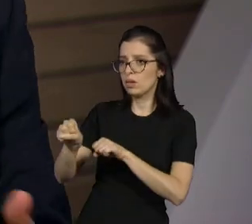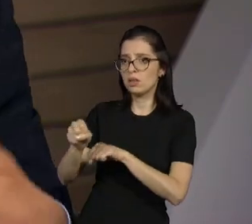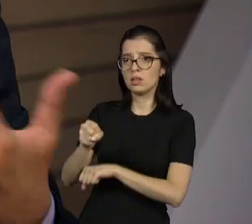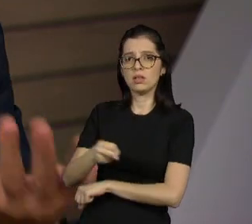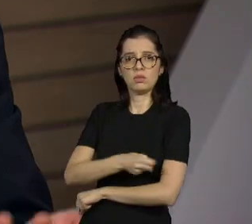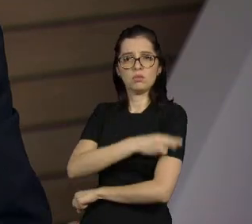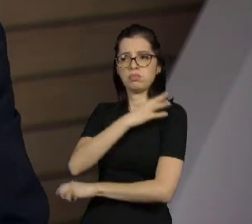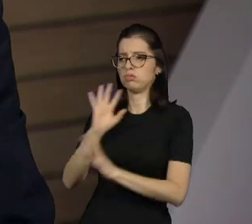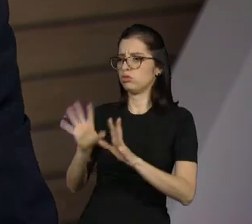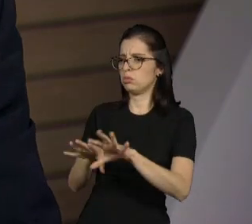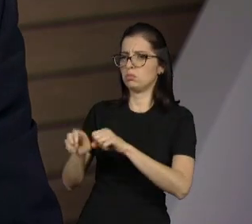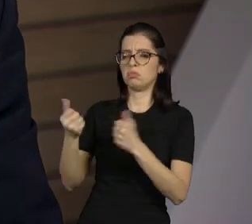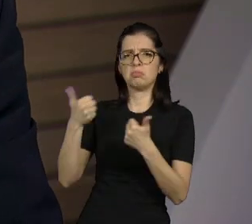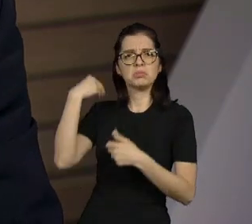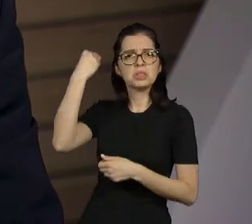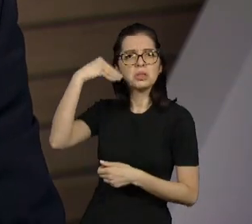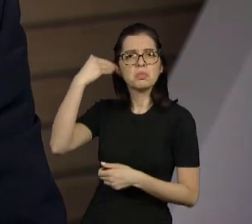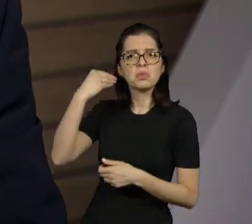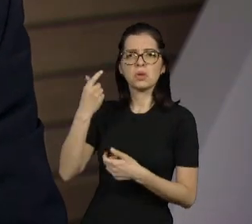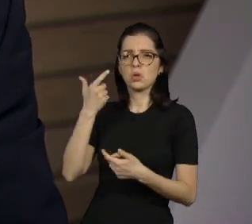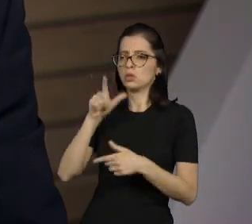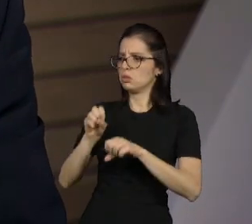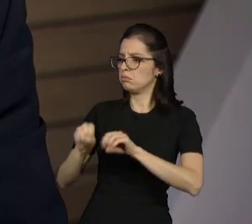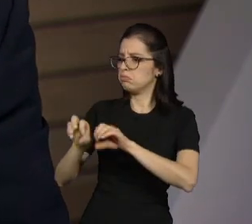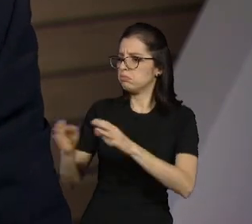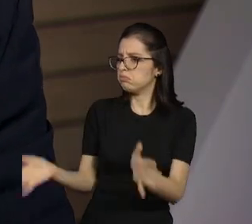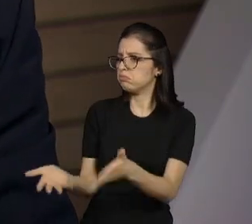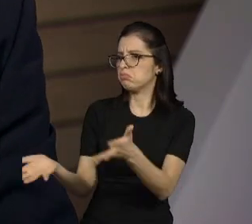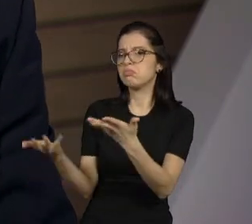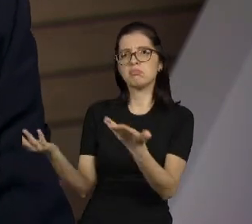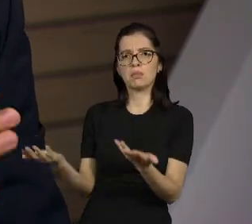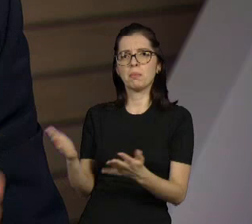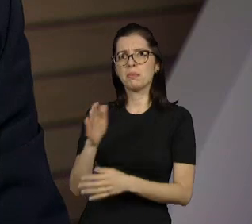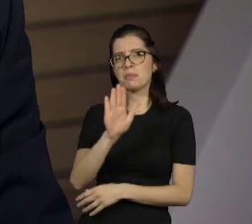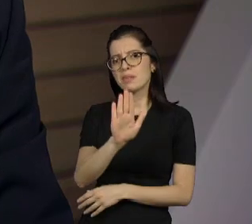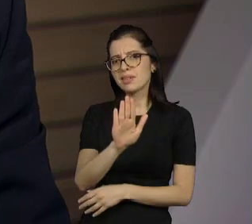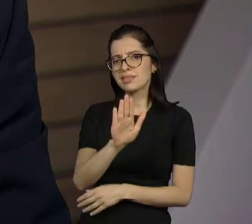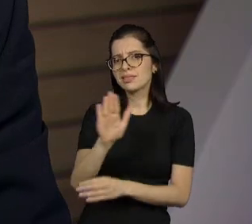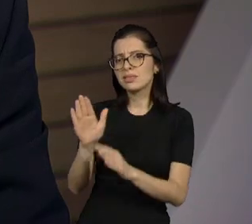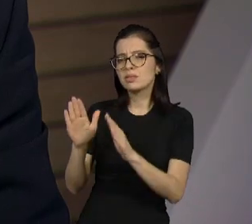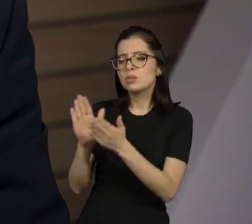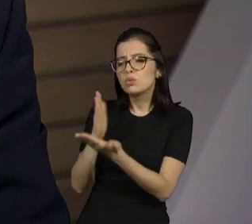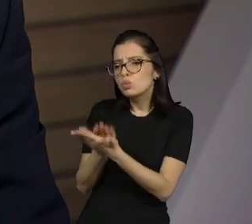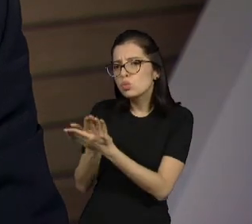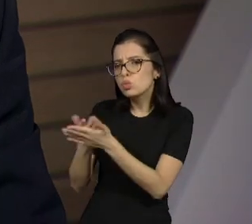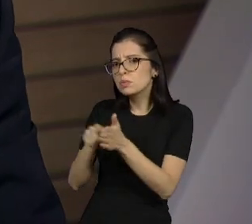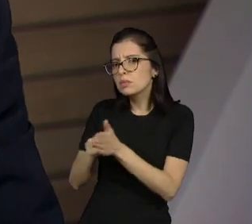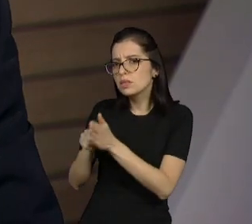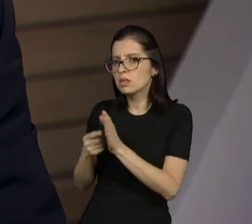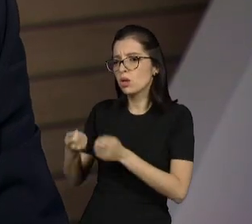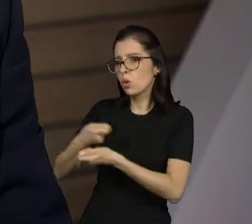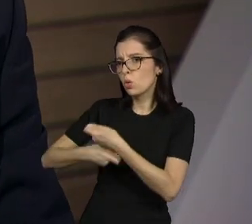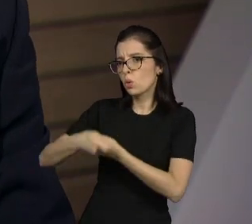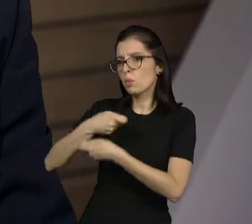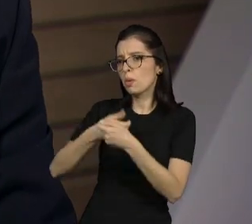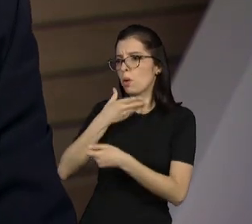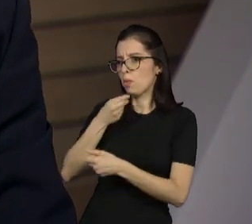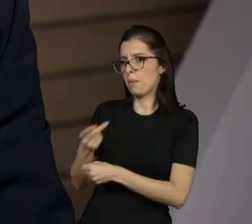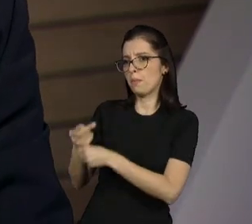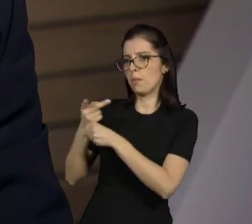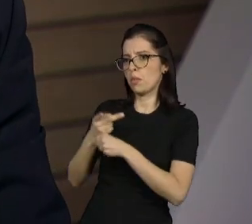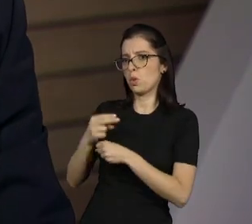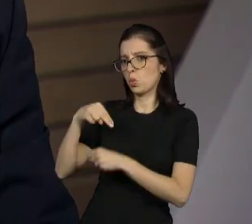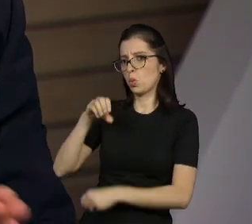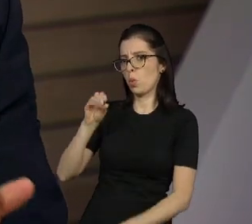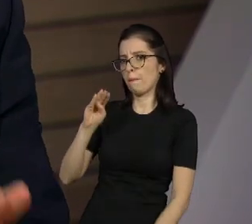também. Então, é um círculo virtuoso. Tem até um estudo do economista James Heckman, foi Prêmio Nobel de Economia em 2000,